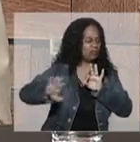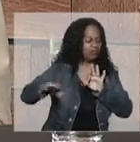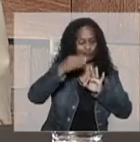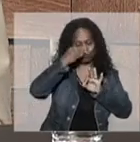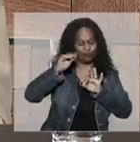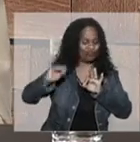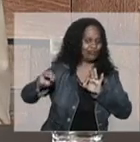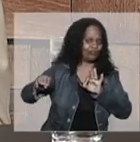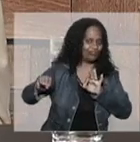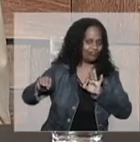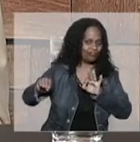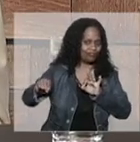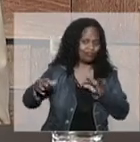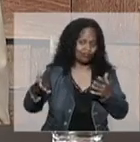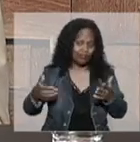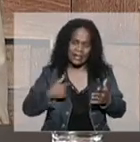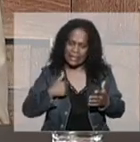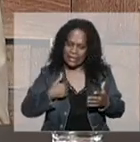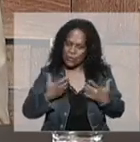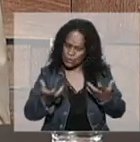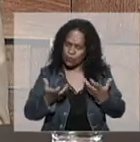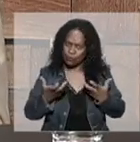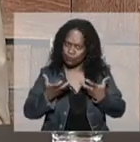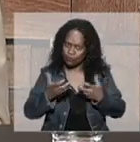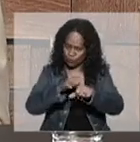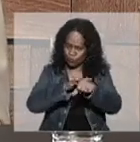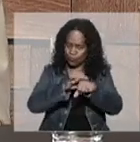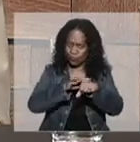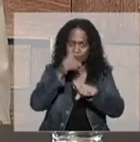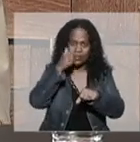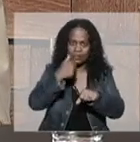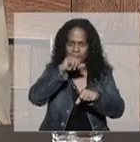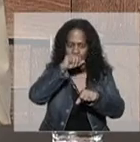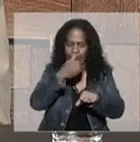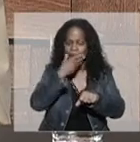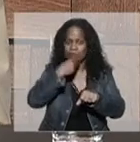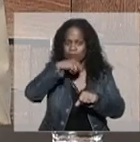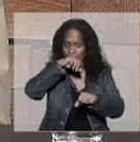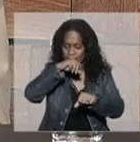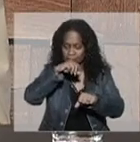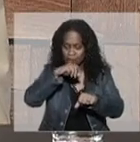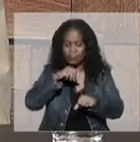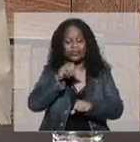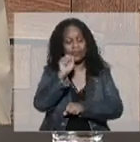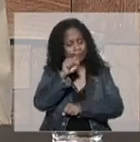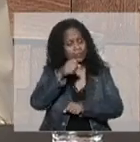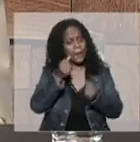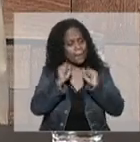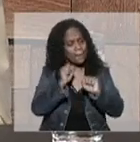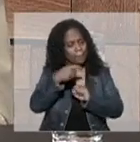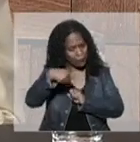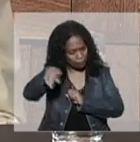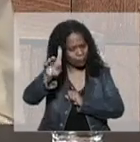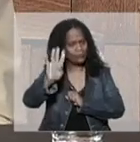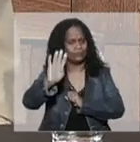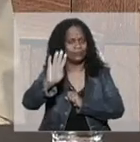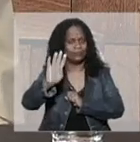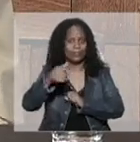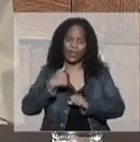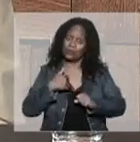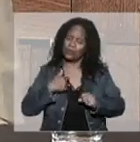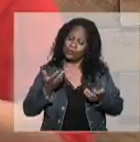Não. Eu quis, falei com os meus pais, meu pai deu o seu ok, por isso que eu pude